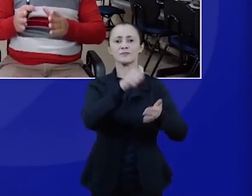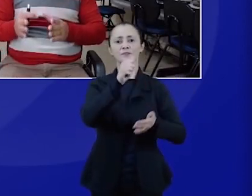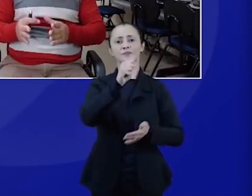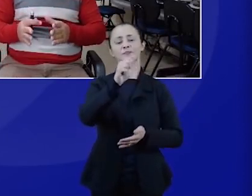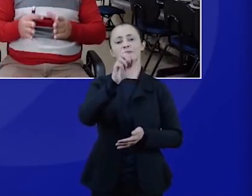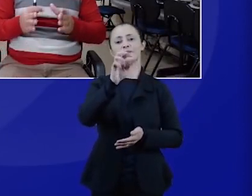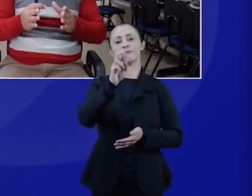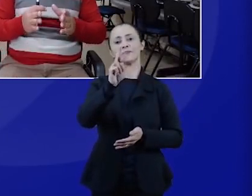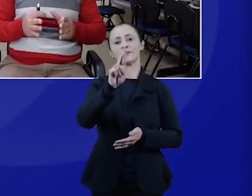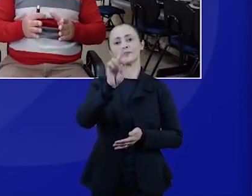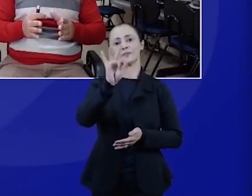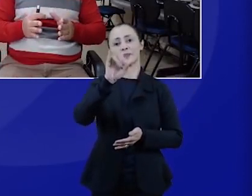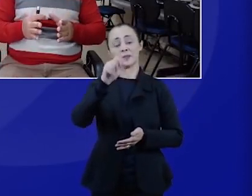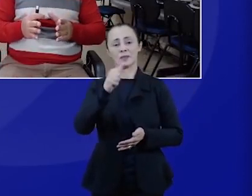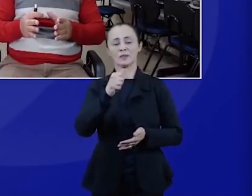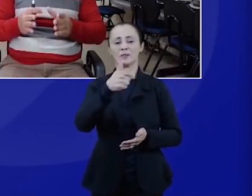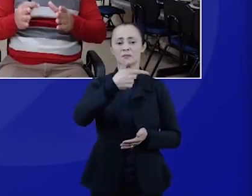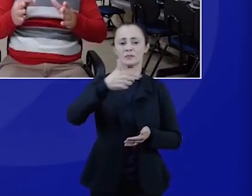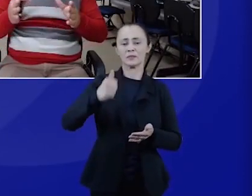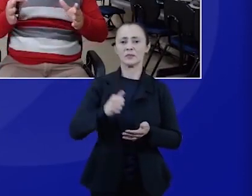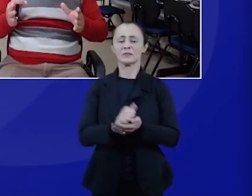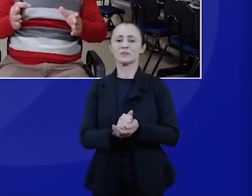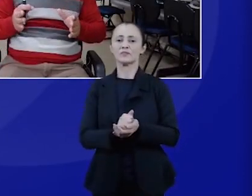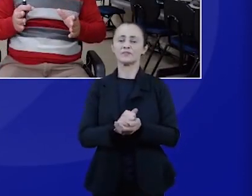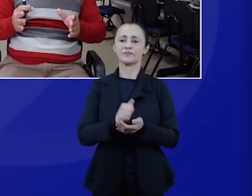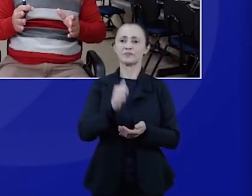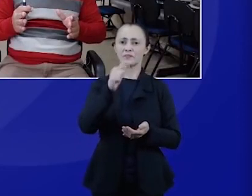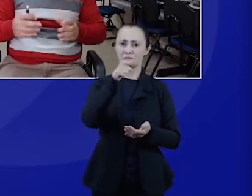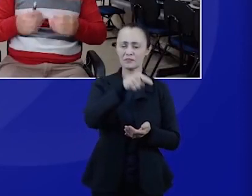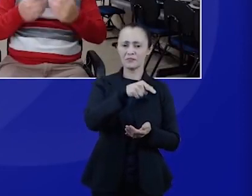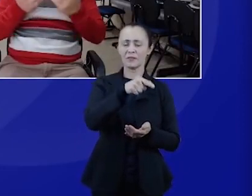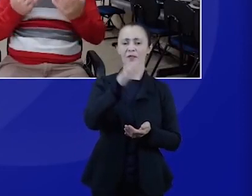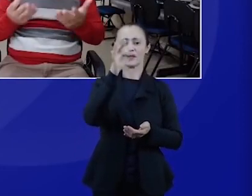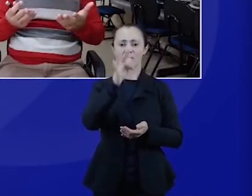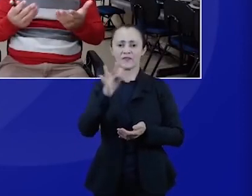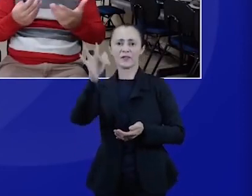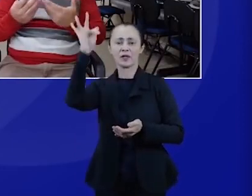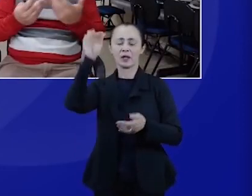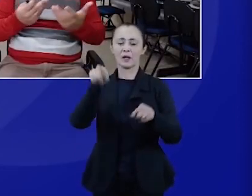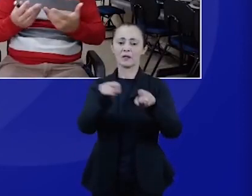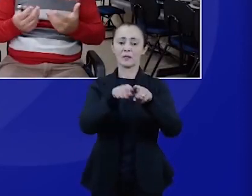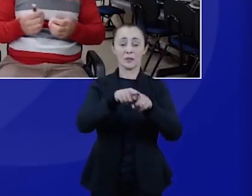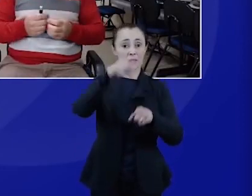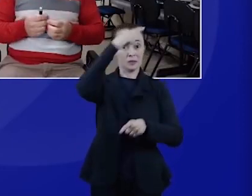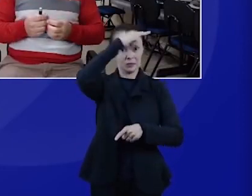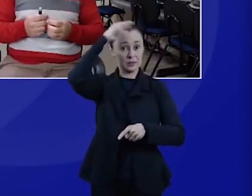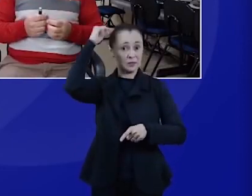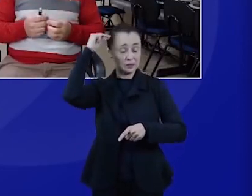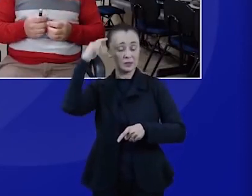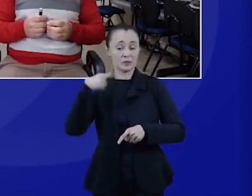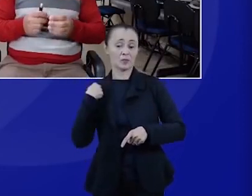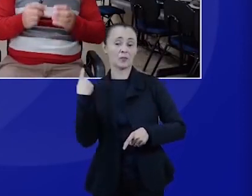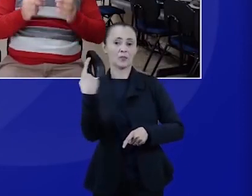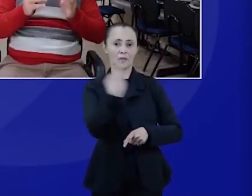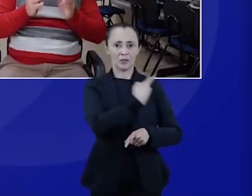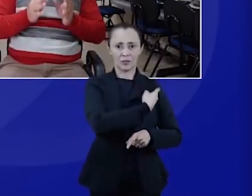União e dos Estados, dos Distritos Federais e dos municípios, e aqui eu poderia dizer nós, como demais